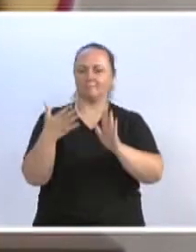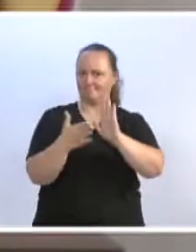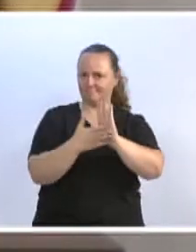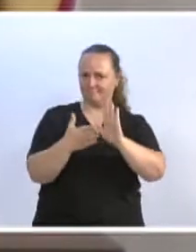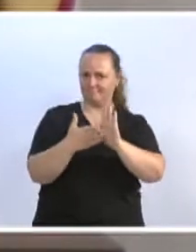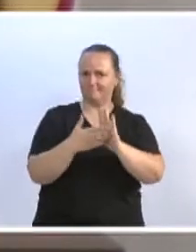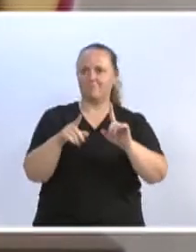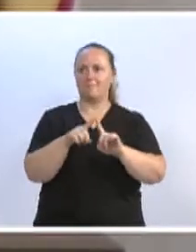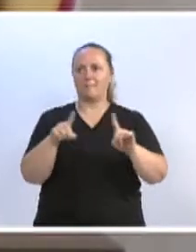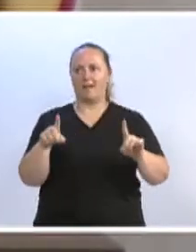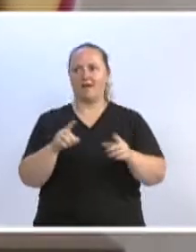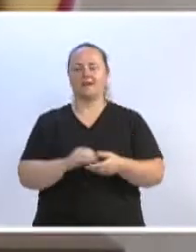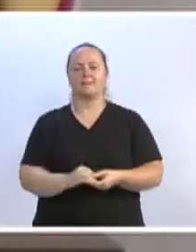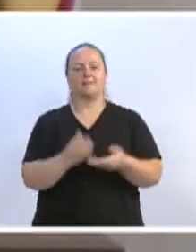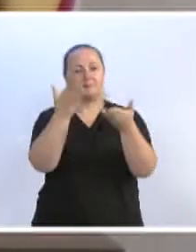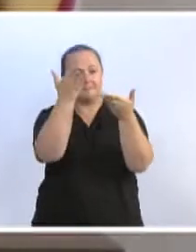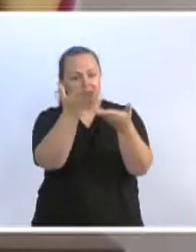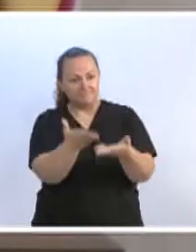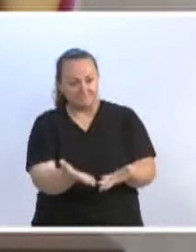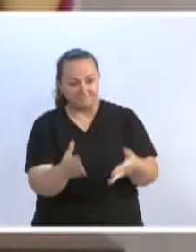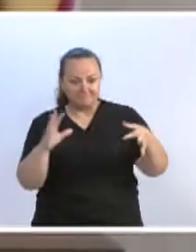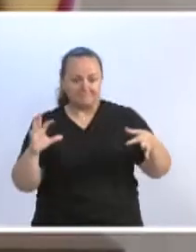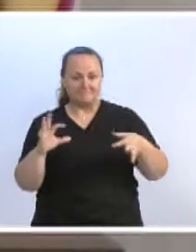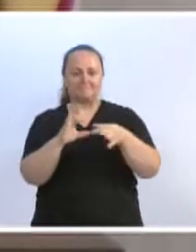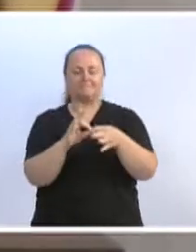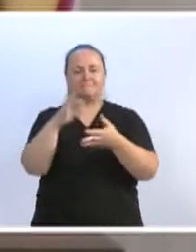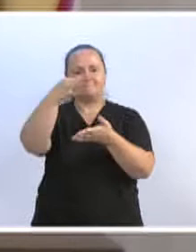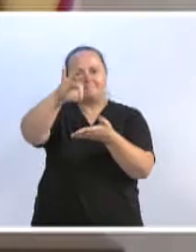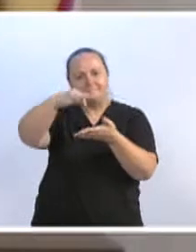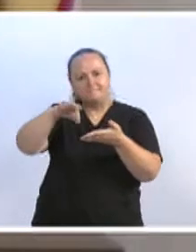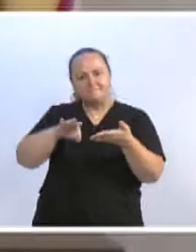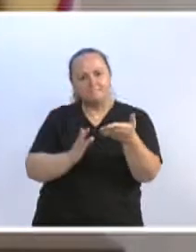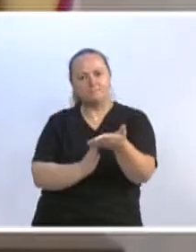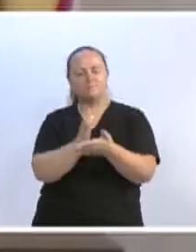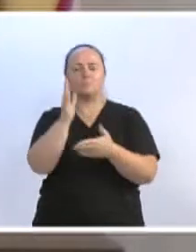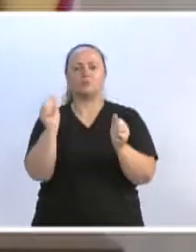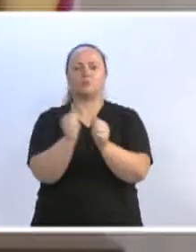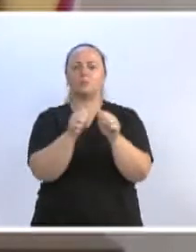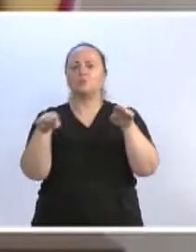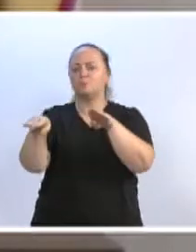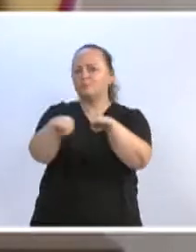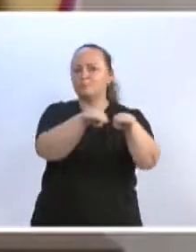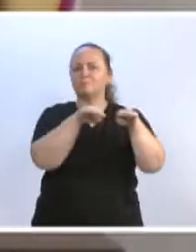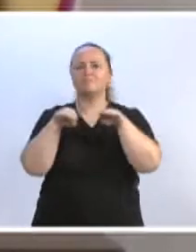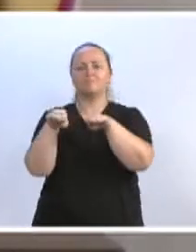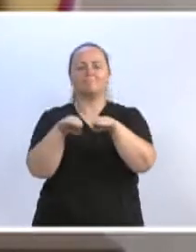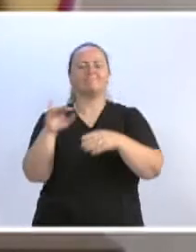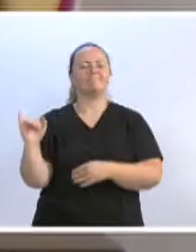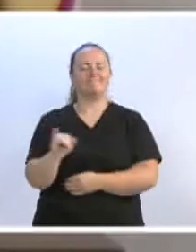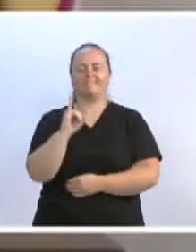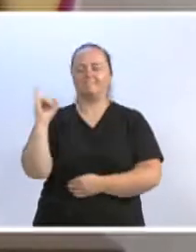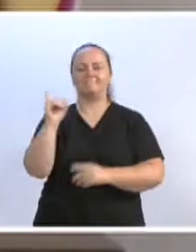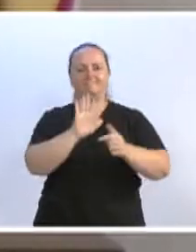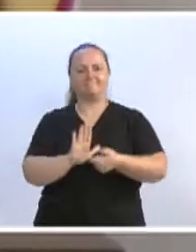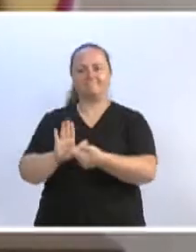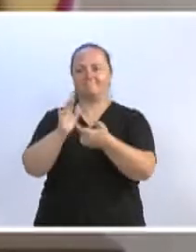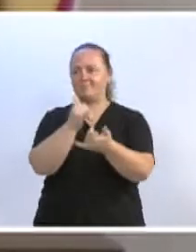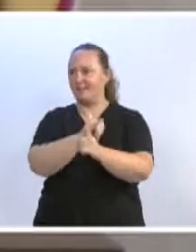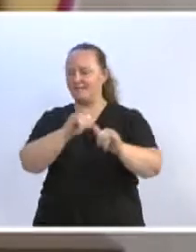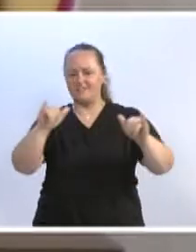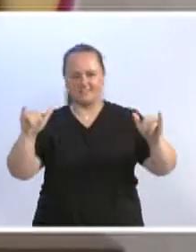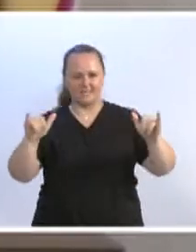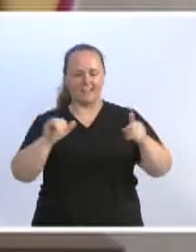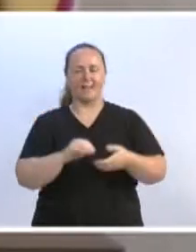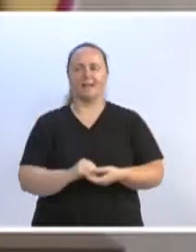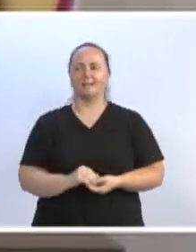Vossa Excelência referendou, junto com os demais vereadores, por unanimidade, isso que é importante também destacar.